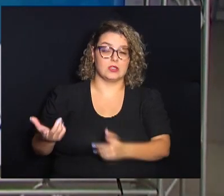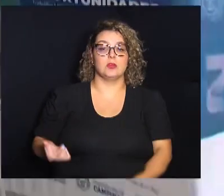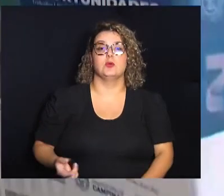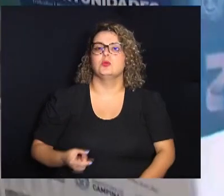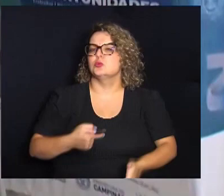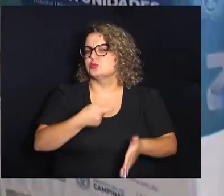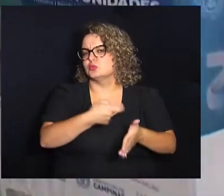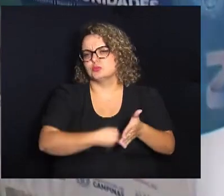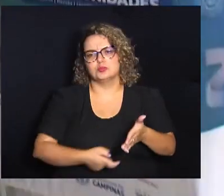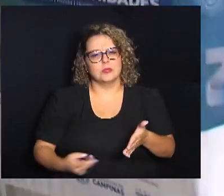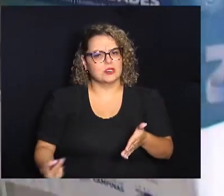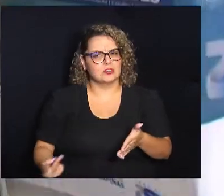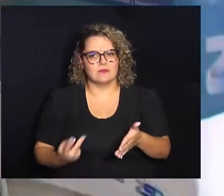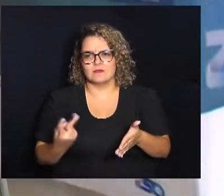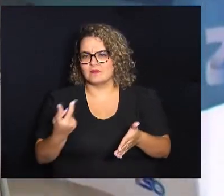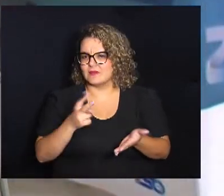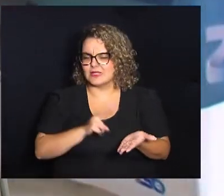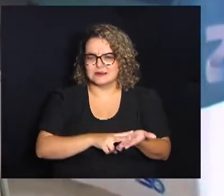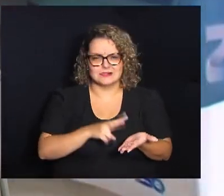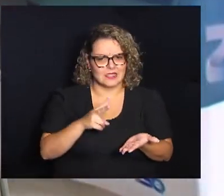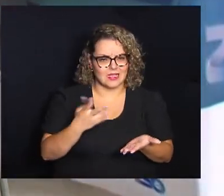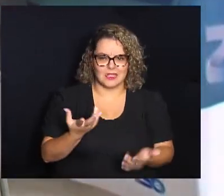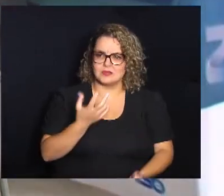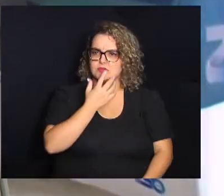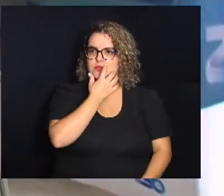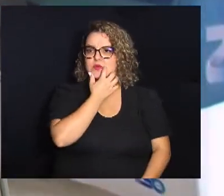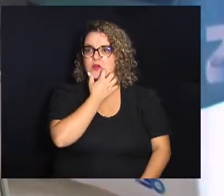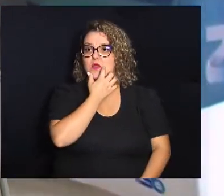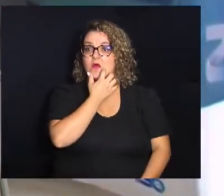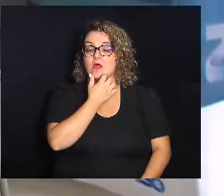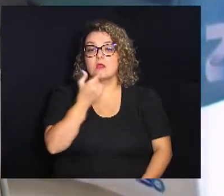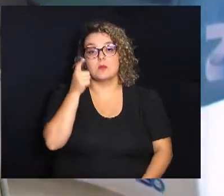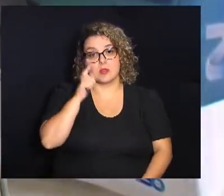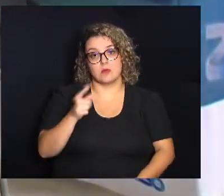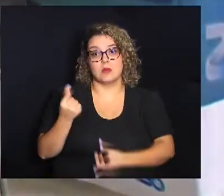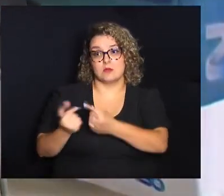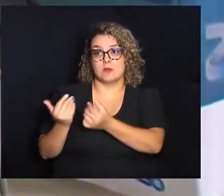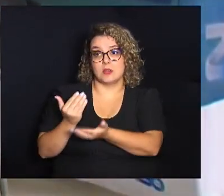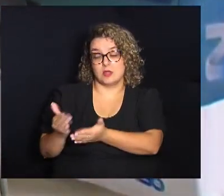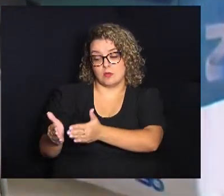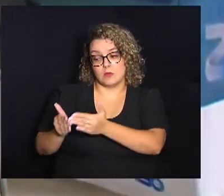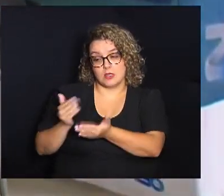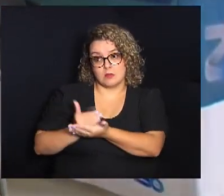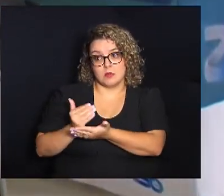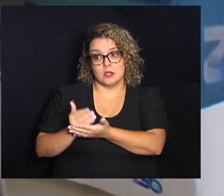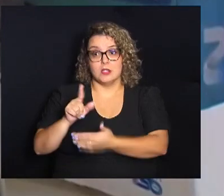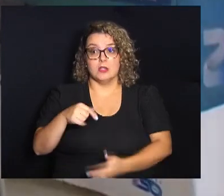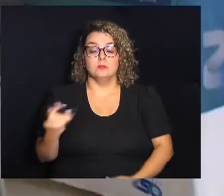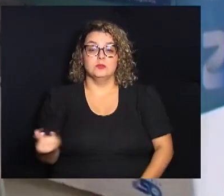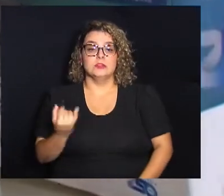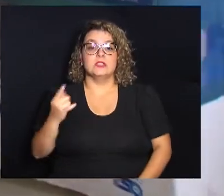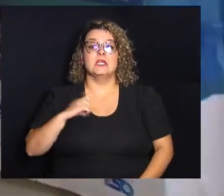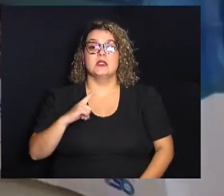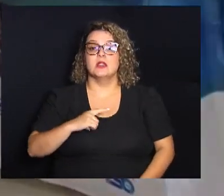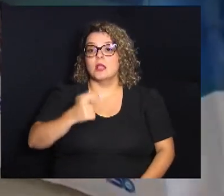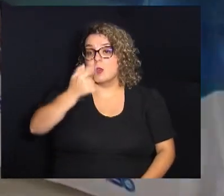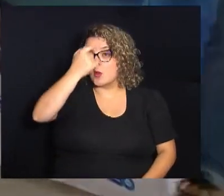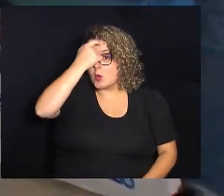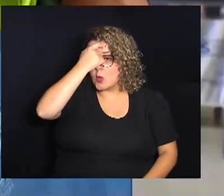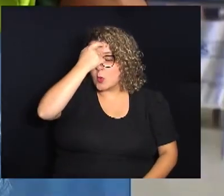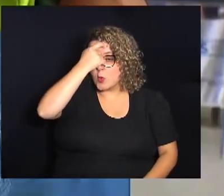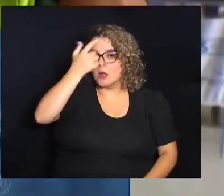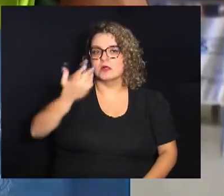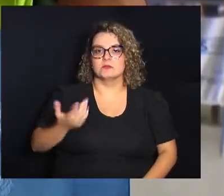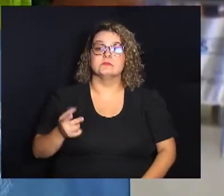extremamente vantajosas. E para pegar esses financiamentos, muitas vezes é importante que ele tenha consciência, e